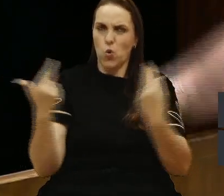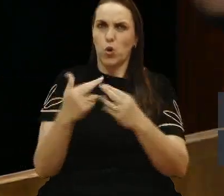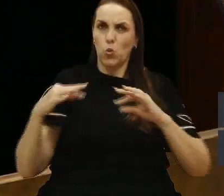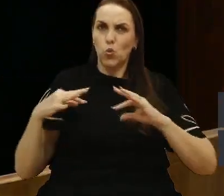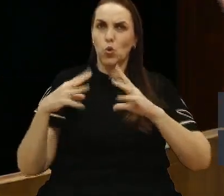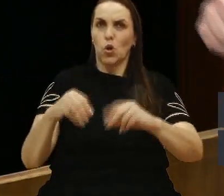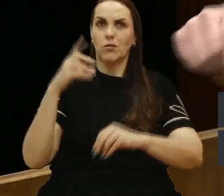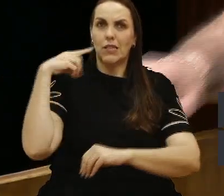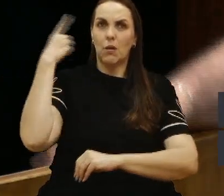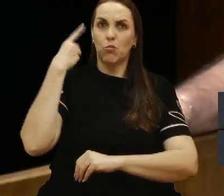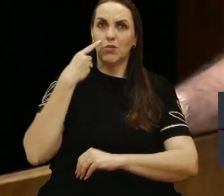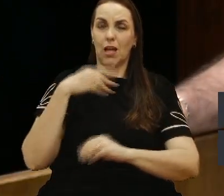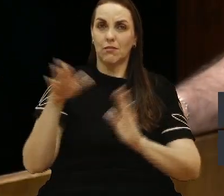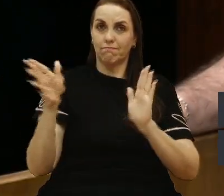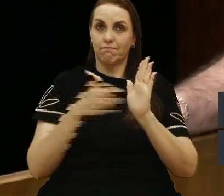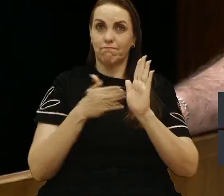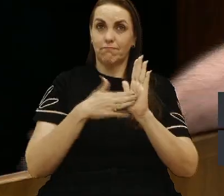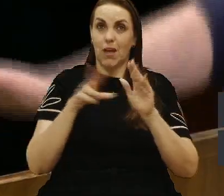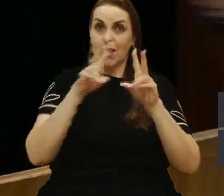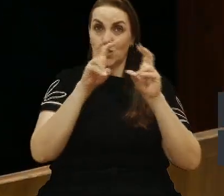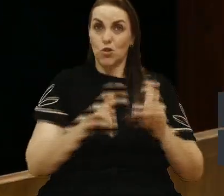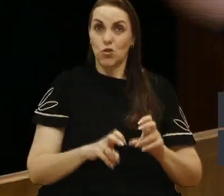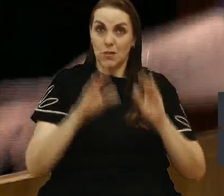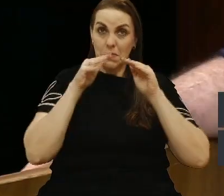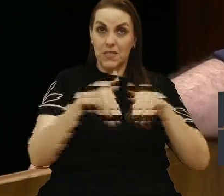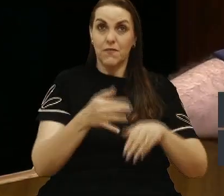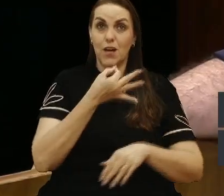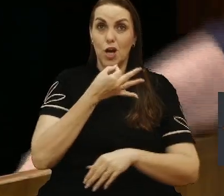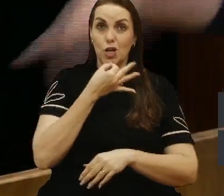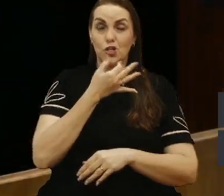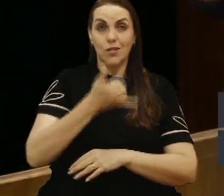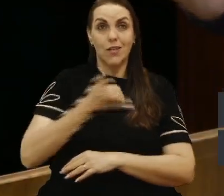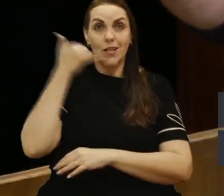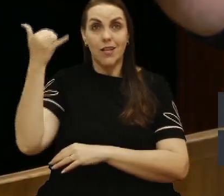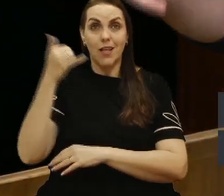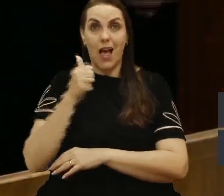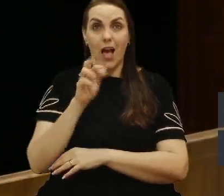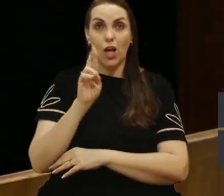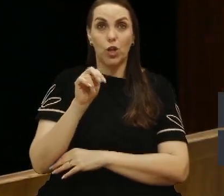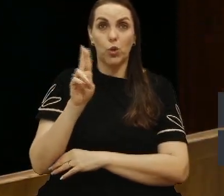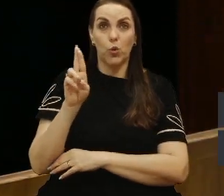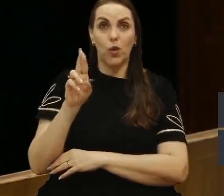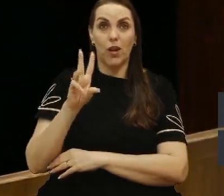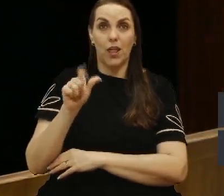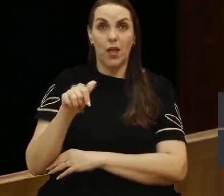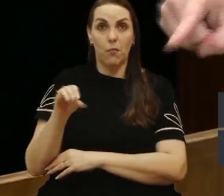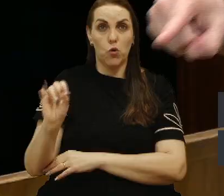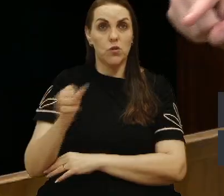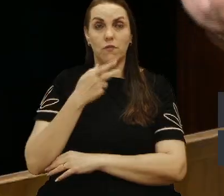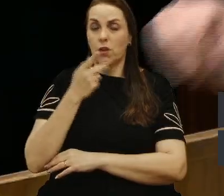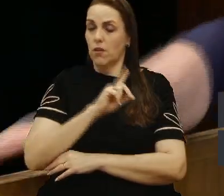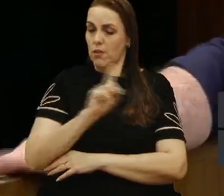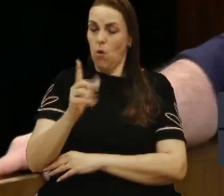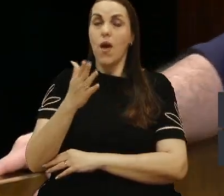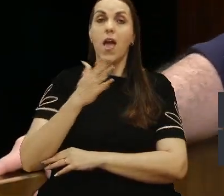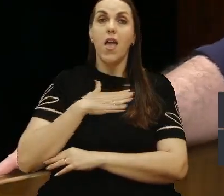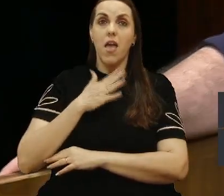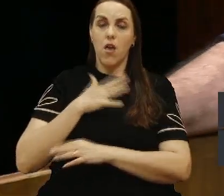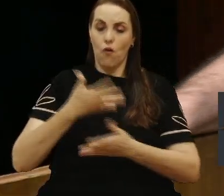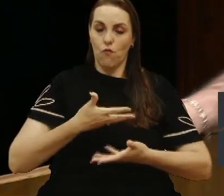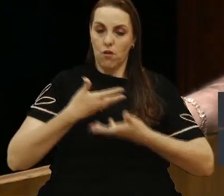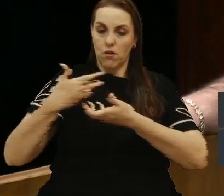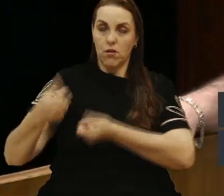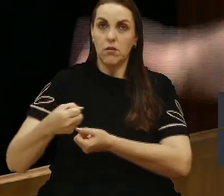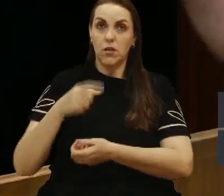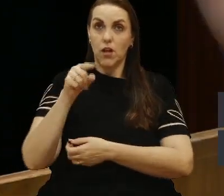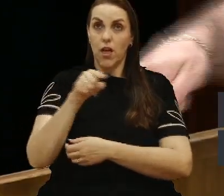região para a pauta específica de Caxias do Sul, ligou para o Arthur Lemos disse, não, deputado, eu vou lhe receber e vou convocar o